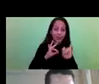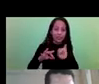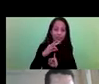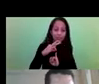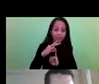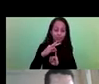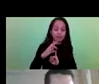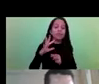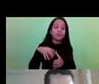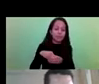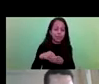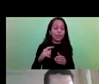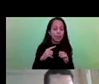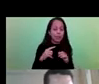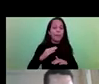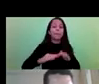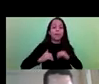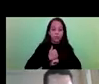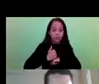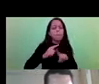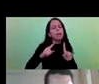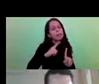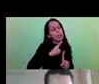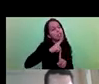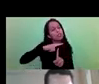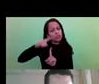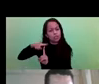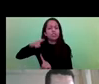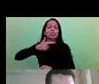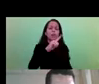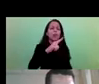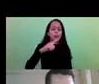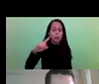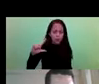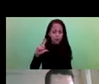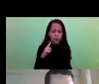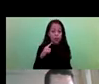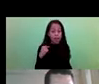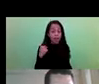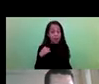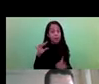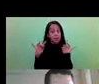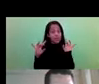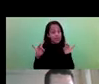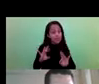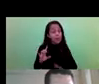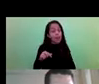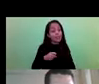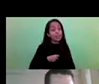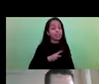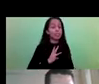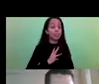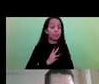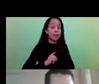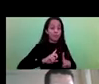existem outras modalidades de educação profissional. Mas estou aqui, em particular, concebendo a